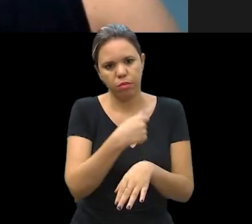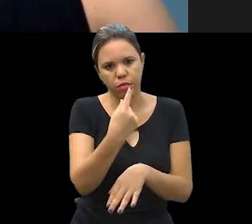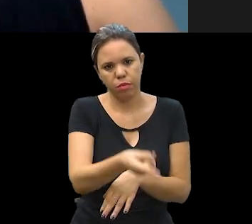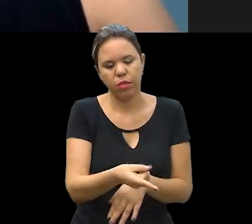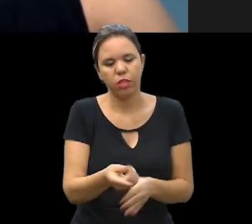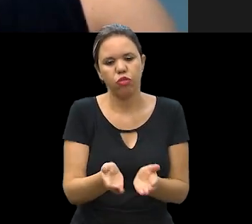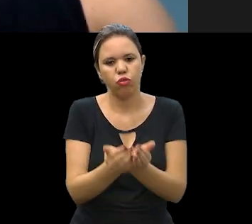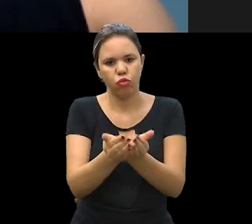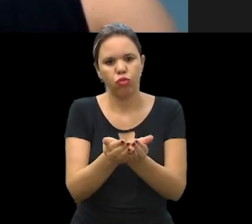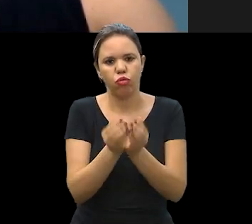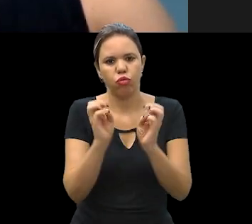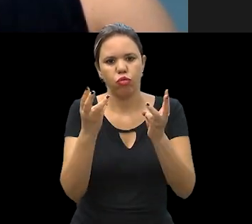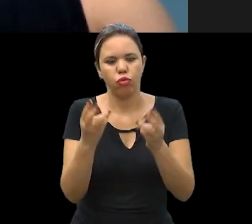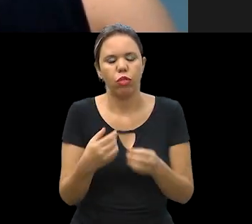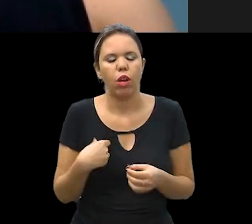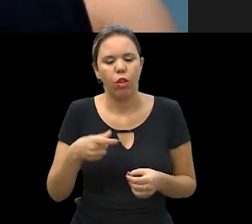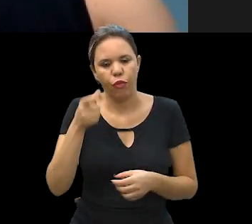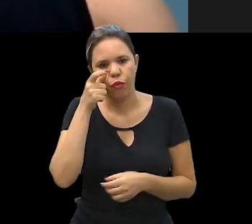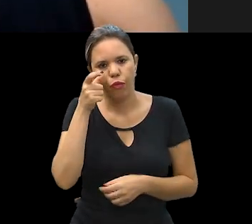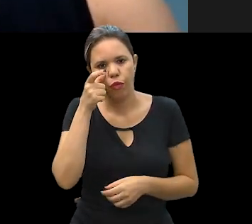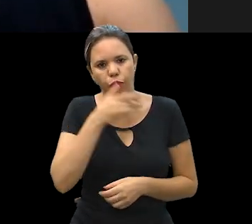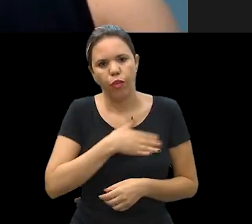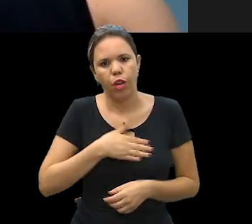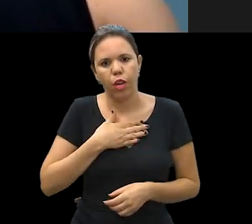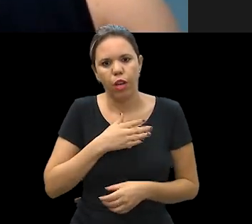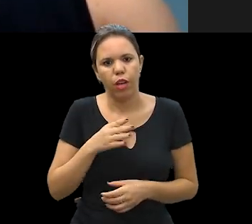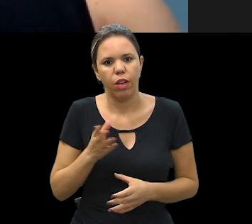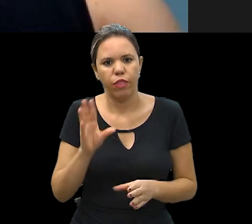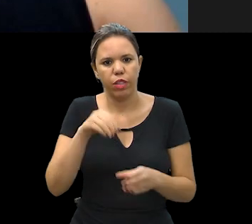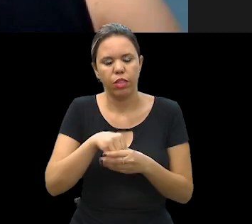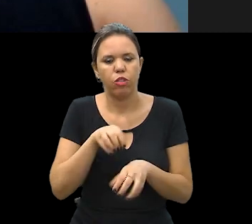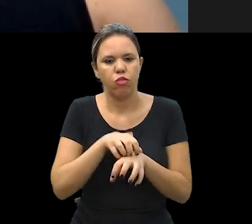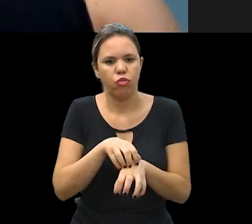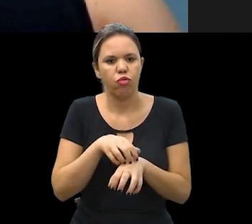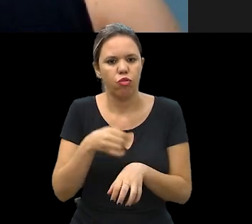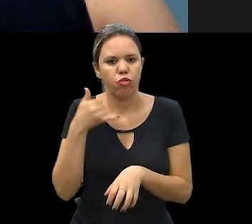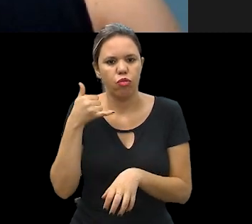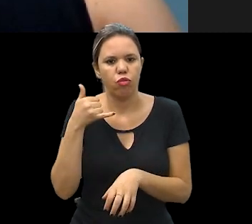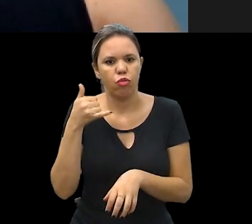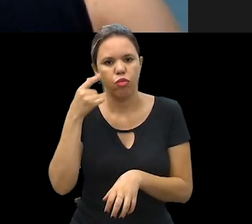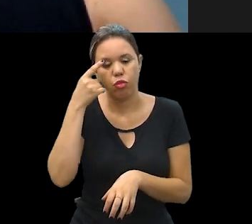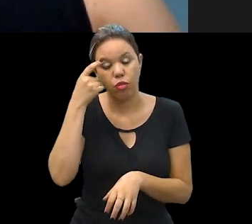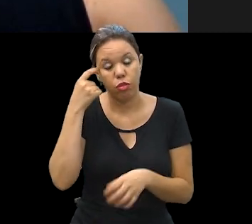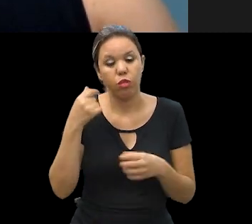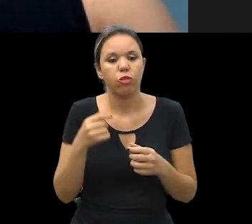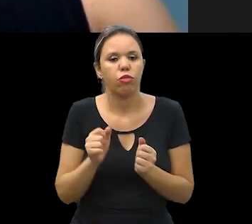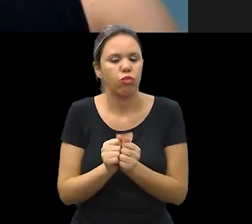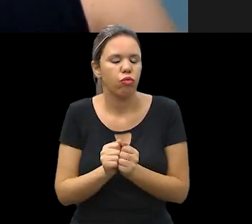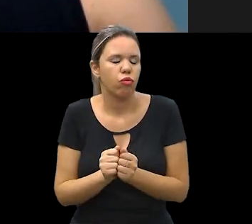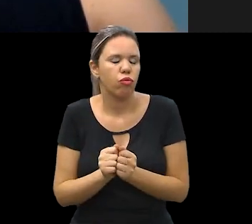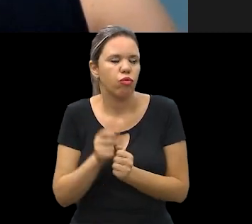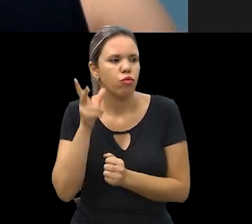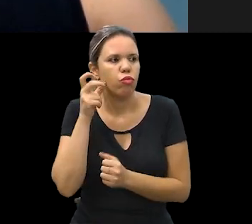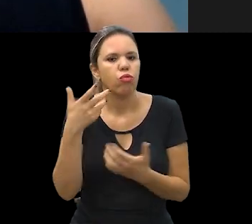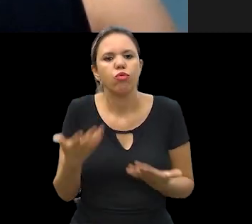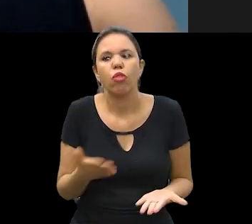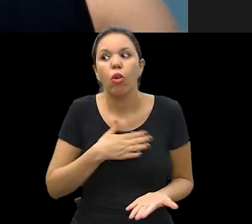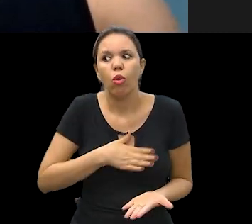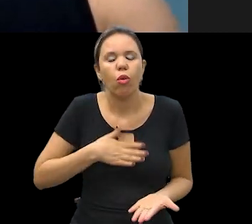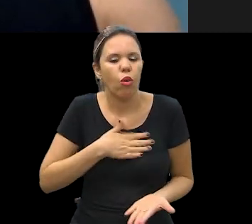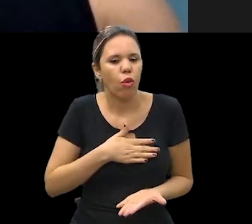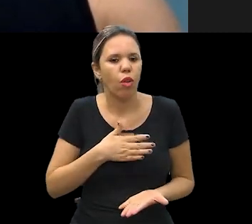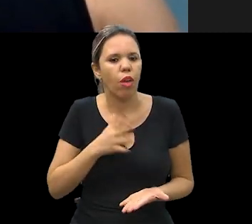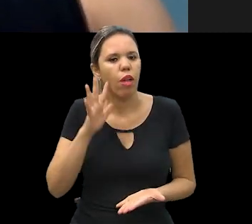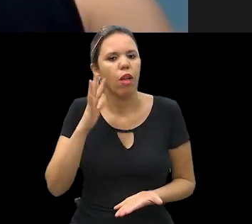do cruzeiro, né? Eles ouviram, dizem que eles estavam até no ônibus ouvindo no celular, todo mundo ouvindo junto, assim, a demo do Bruno.